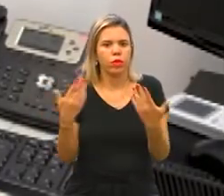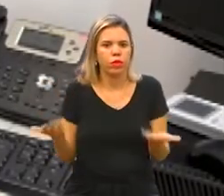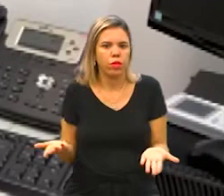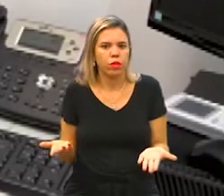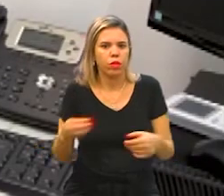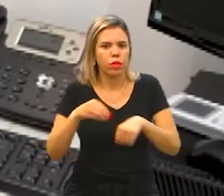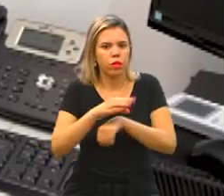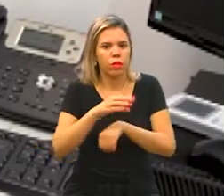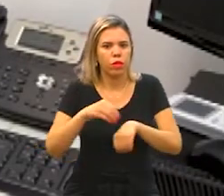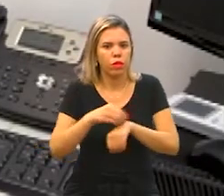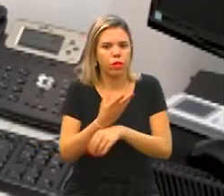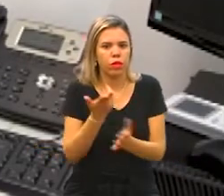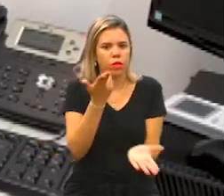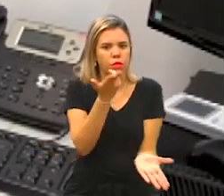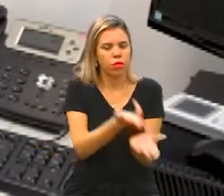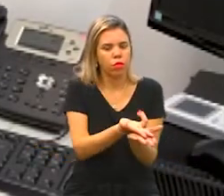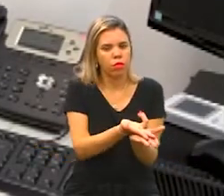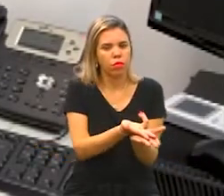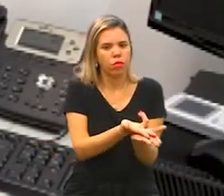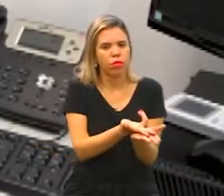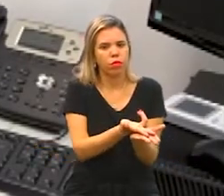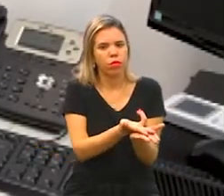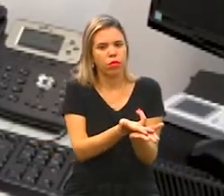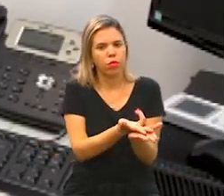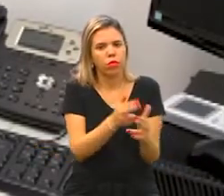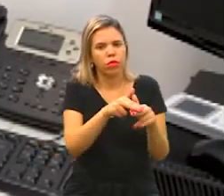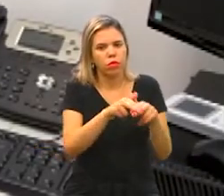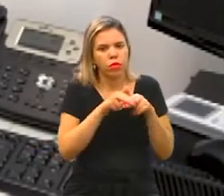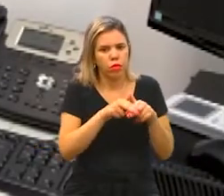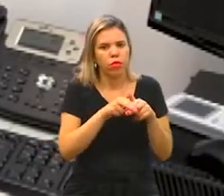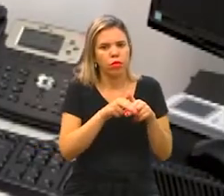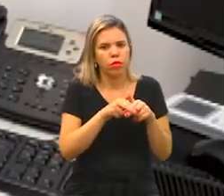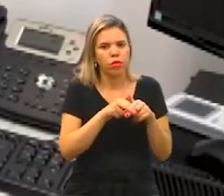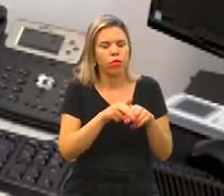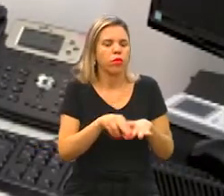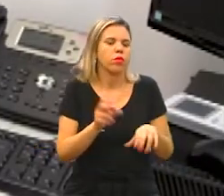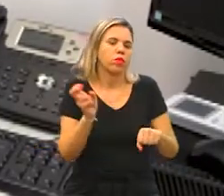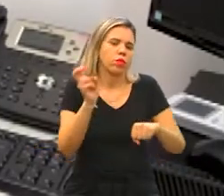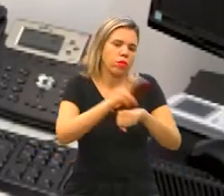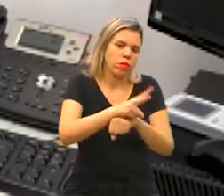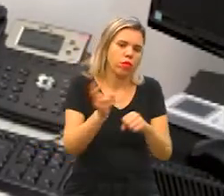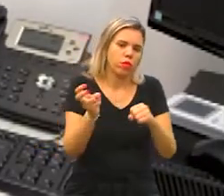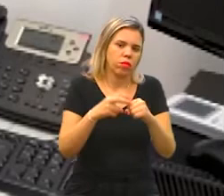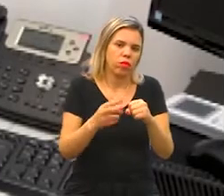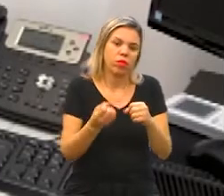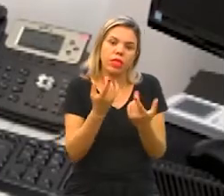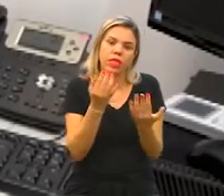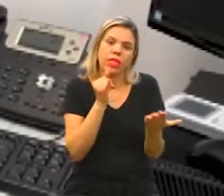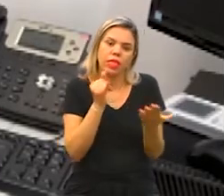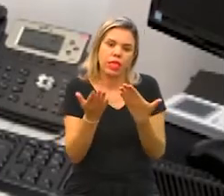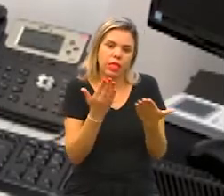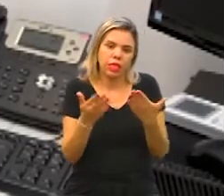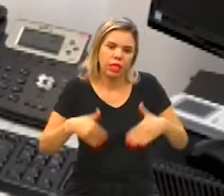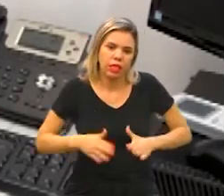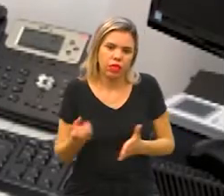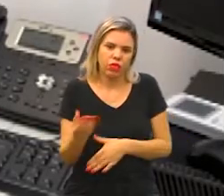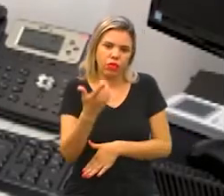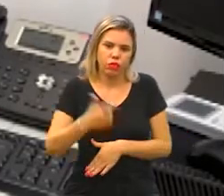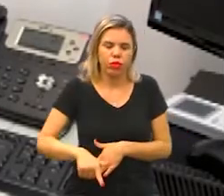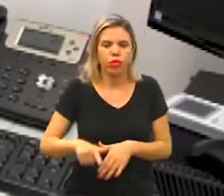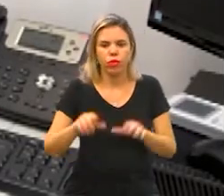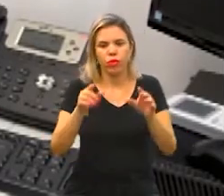atender estes pacientes passado por uma internação por causa deste vírus é como nascer novamente